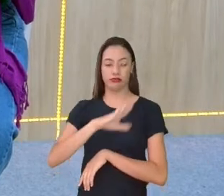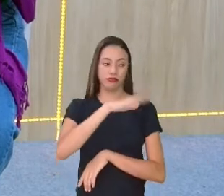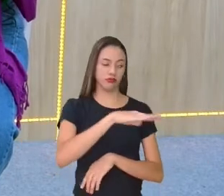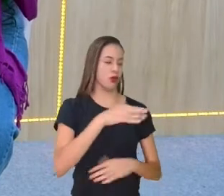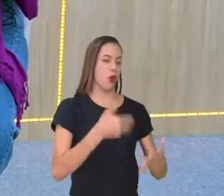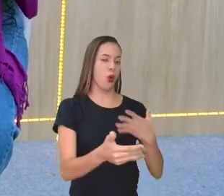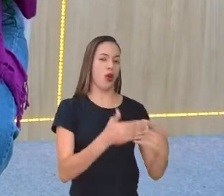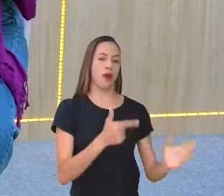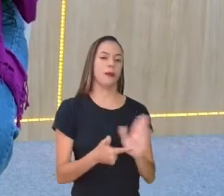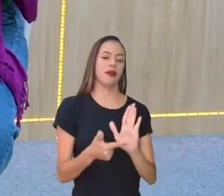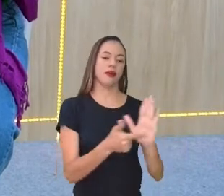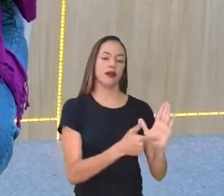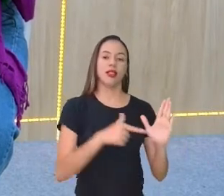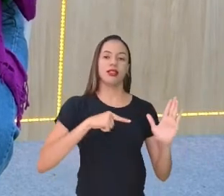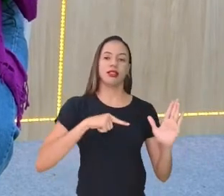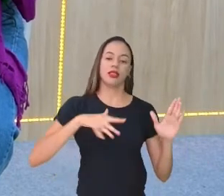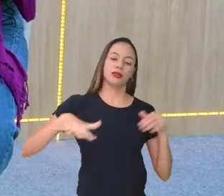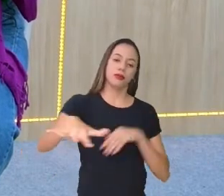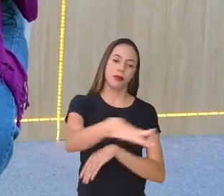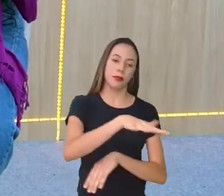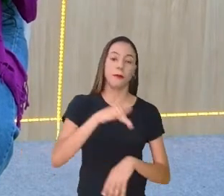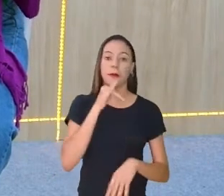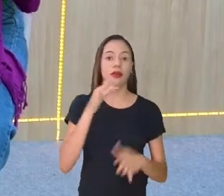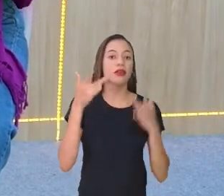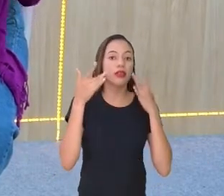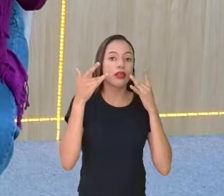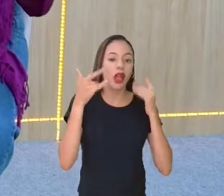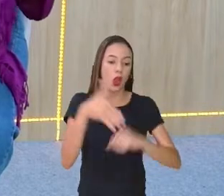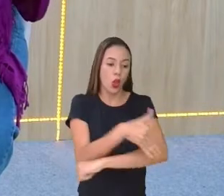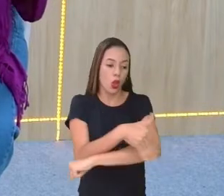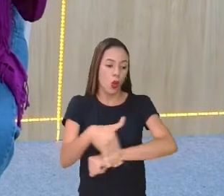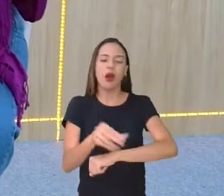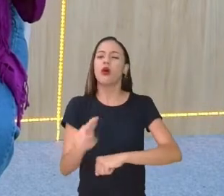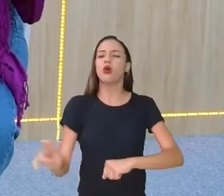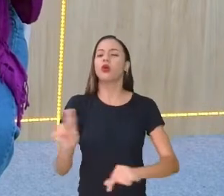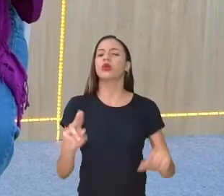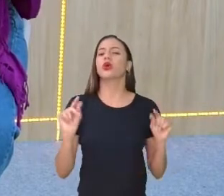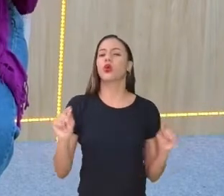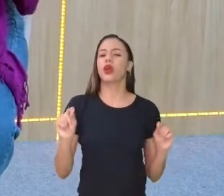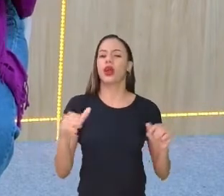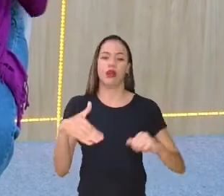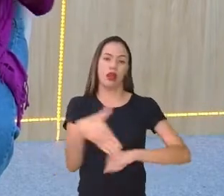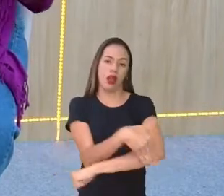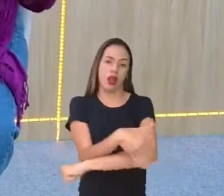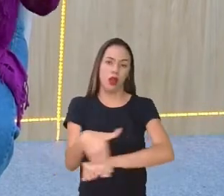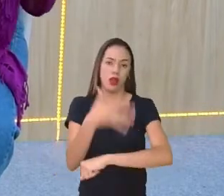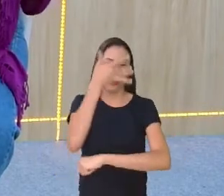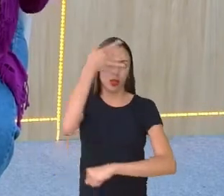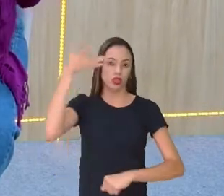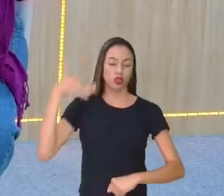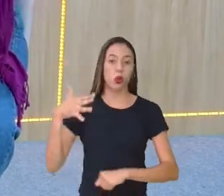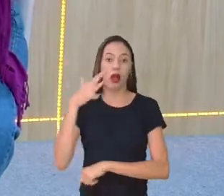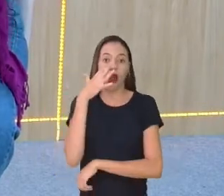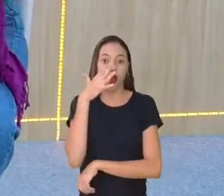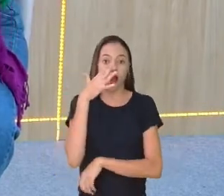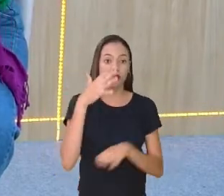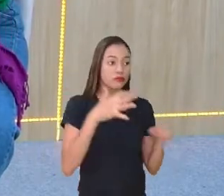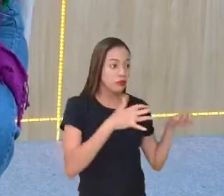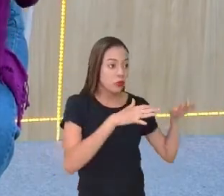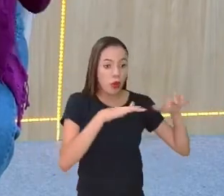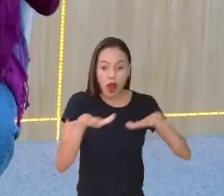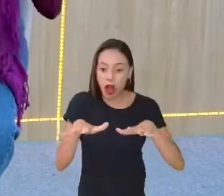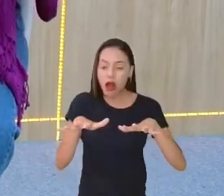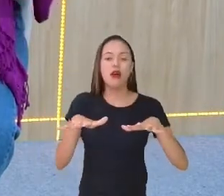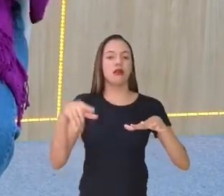ambientação. Por exemplo, o teatro de rua mesmo, ele usa as ruas. E os espectadores, eles compõem